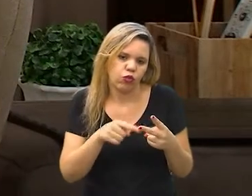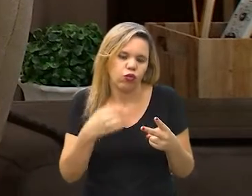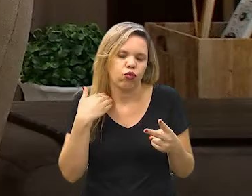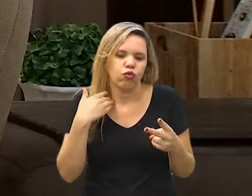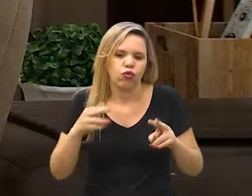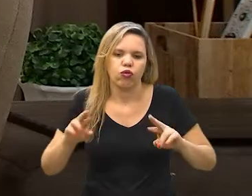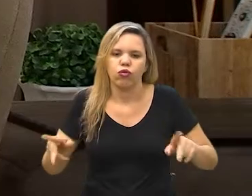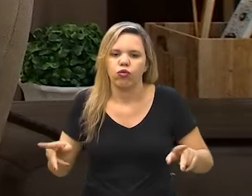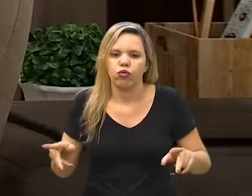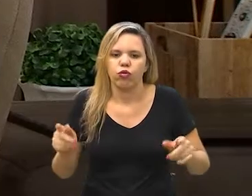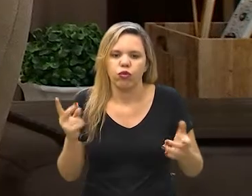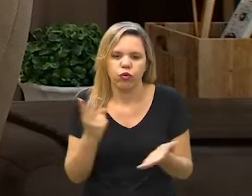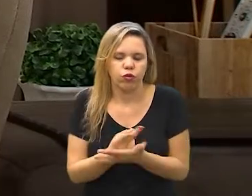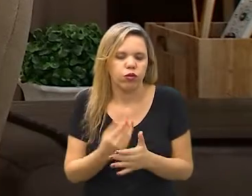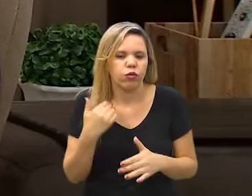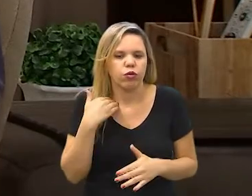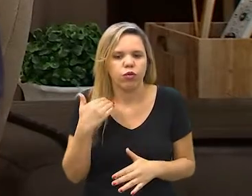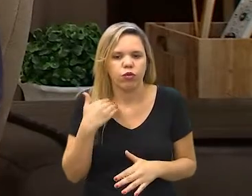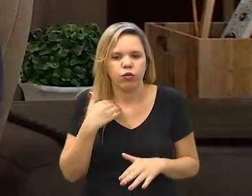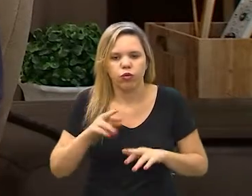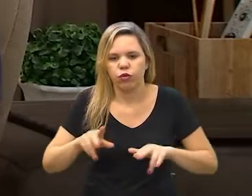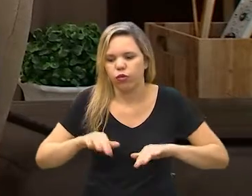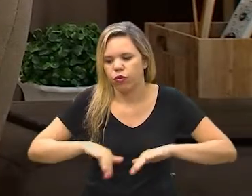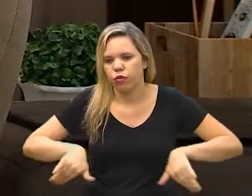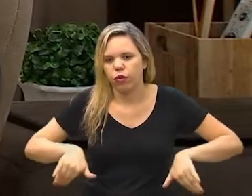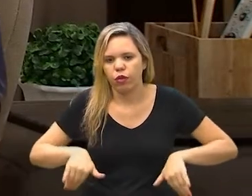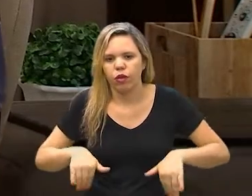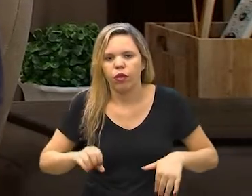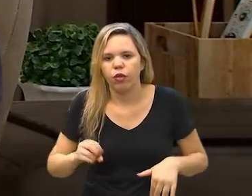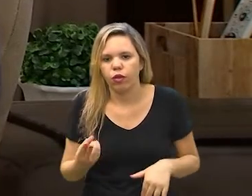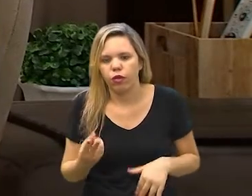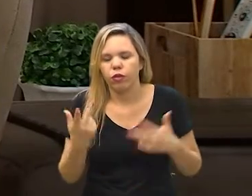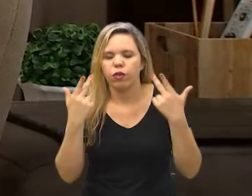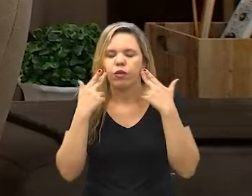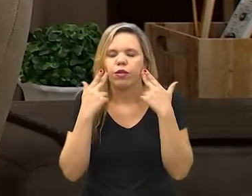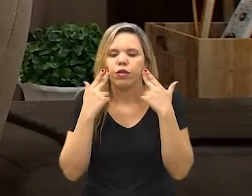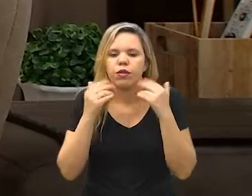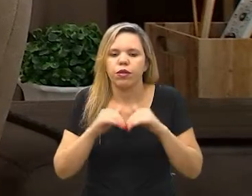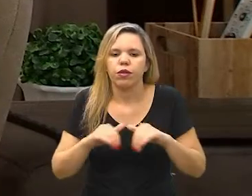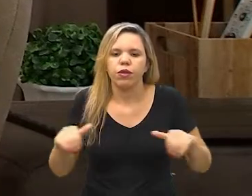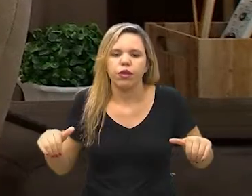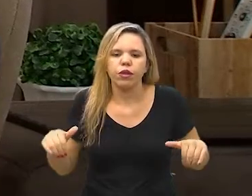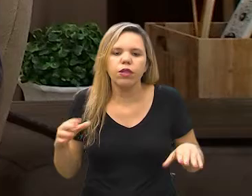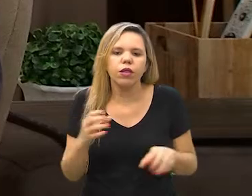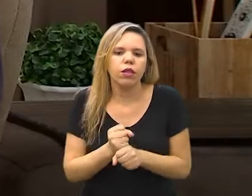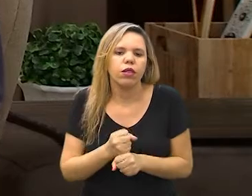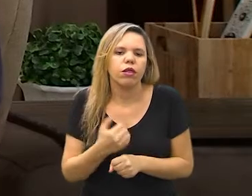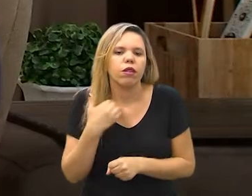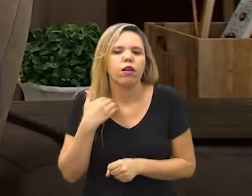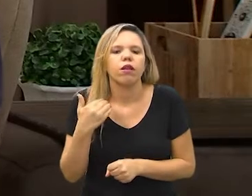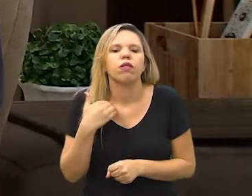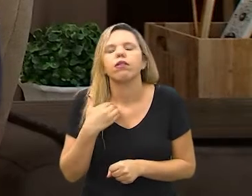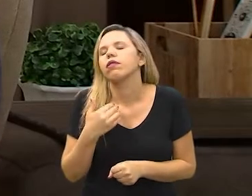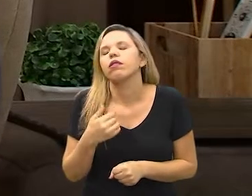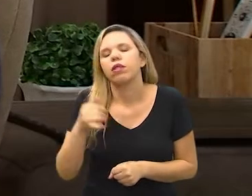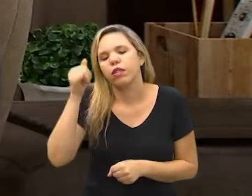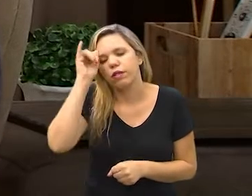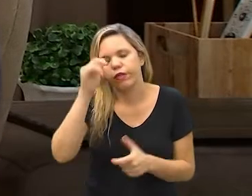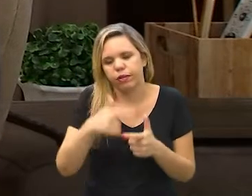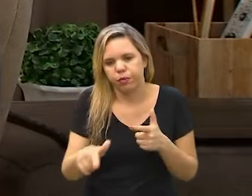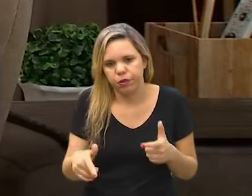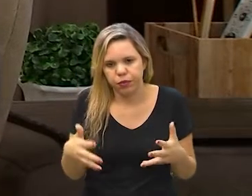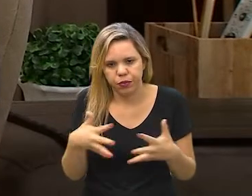contas diferentes, pode ser no mesmo banco, pode ser em bancos diferentes, mas normalmente separar as contas para evitar esse tipo de